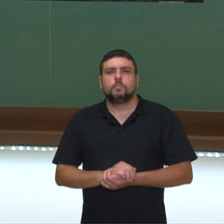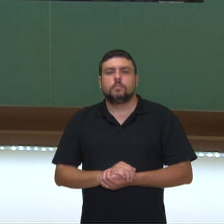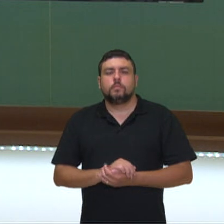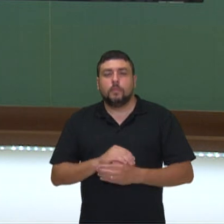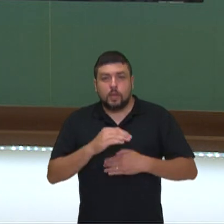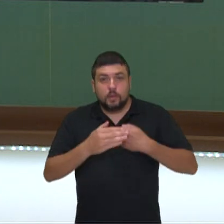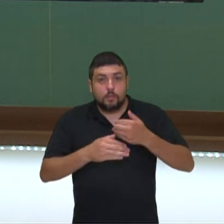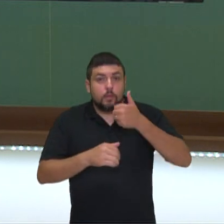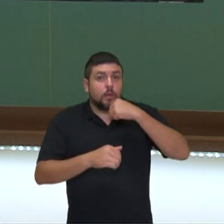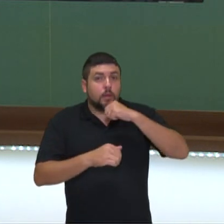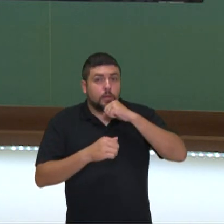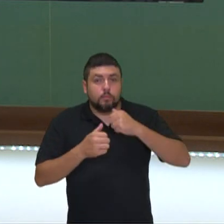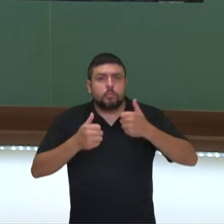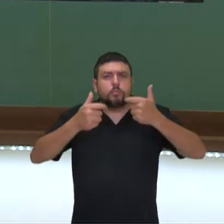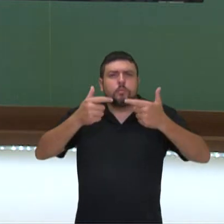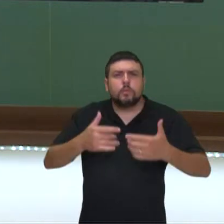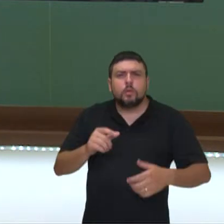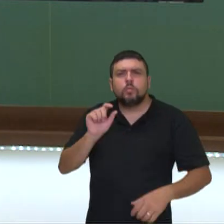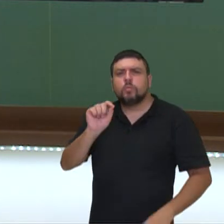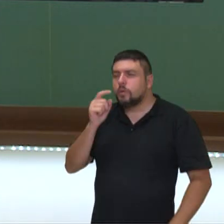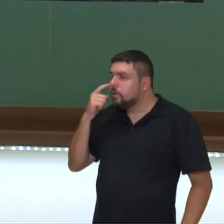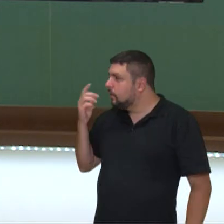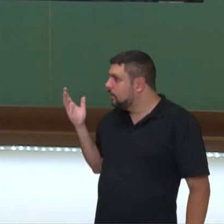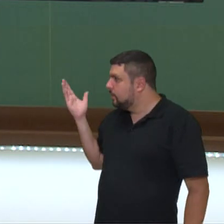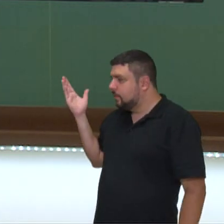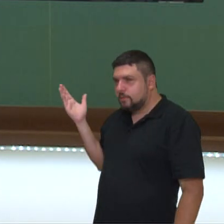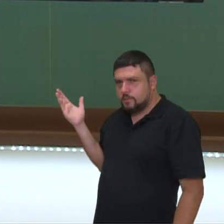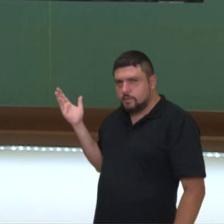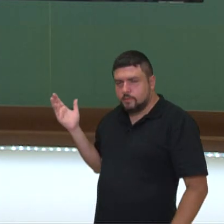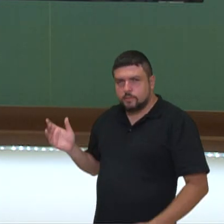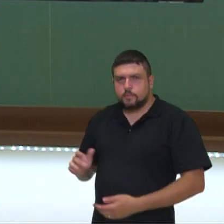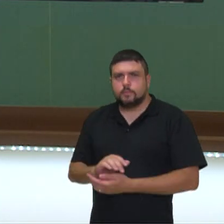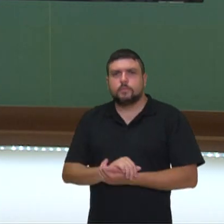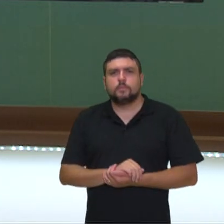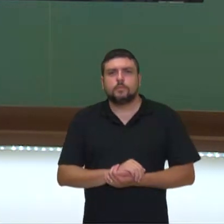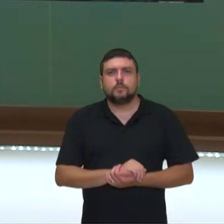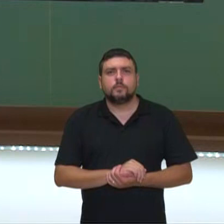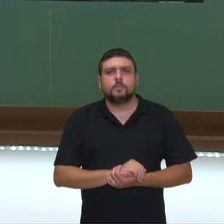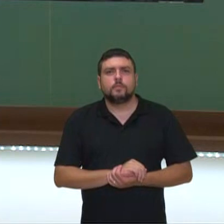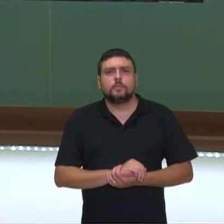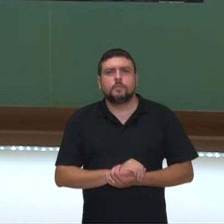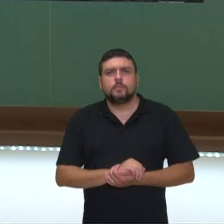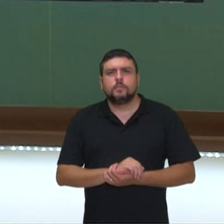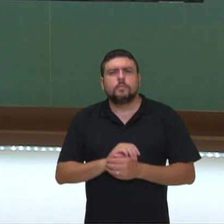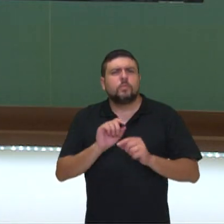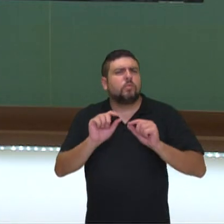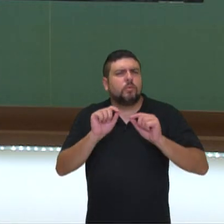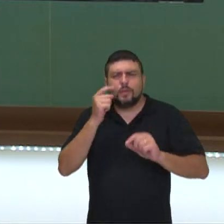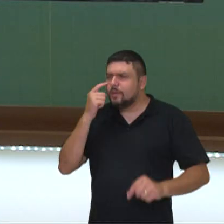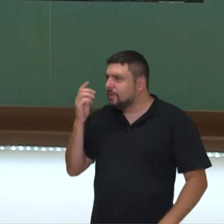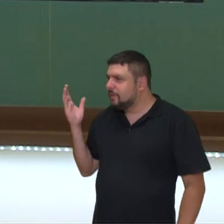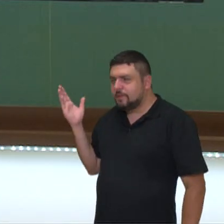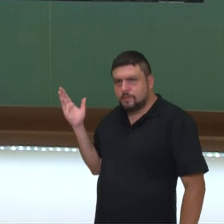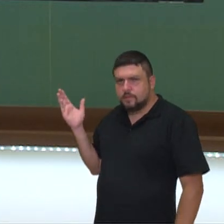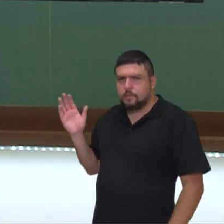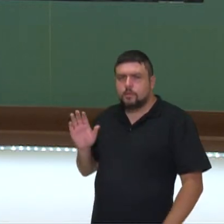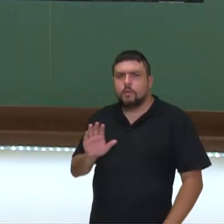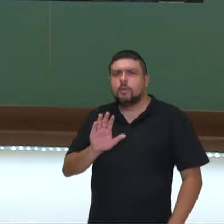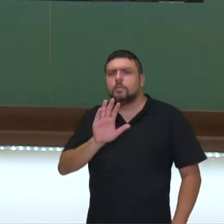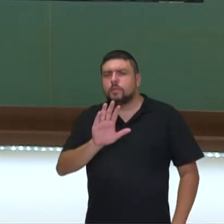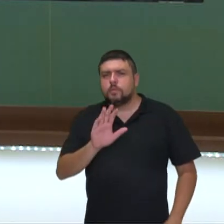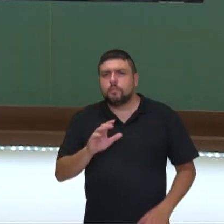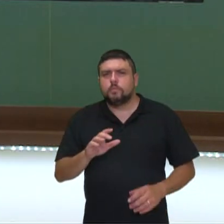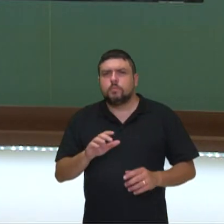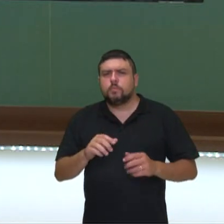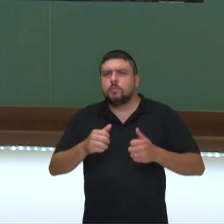essas bolas aqui, ó. O nome delas é Fisherman's Float. O que é isso, pessoal? Mas antes ela fala assim,